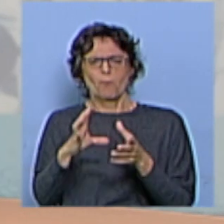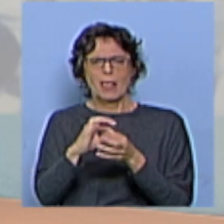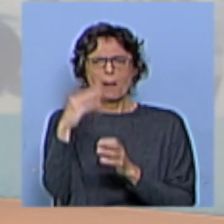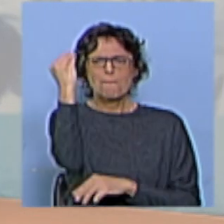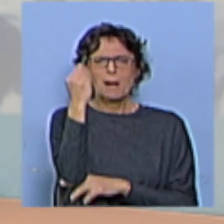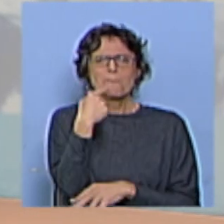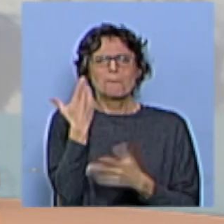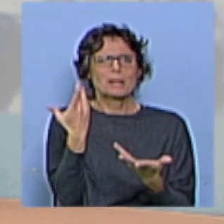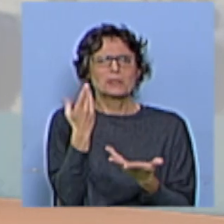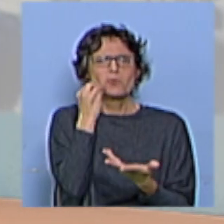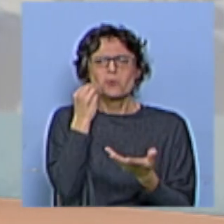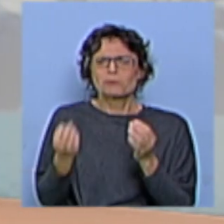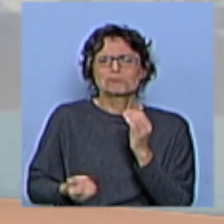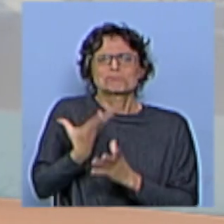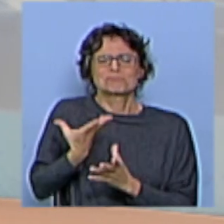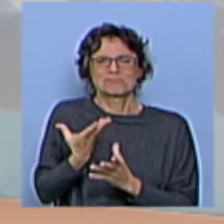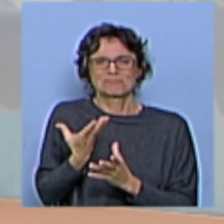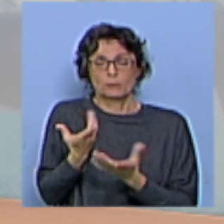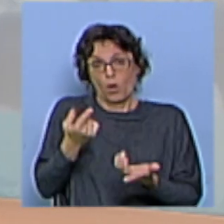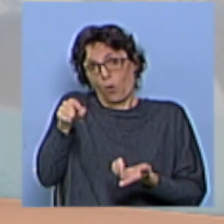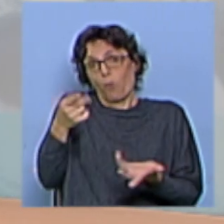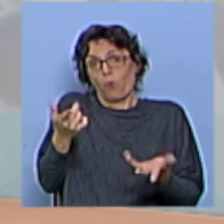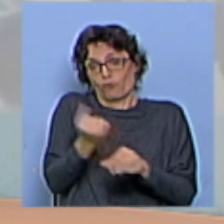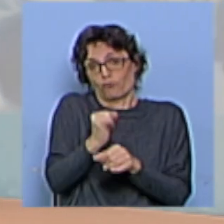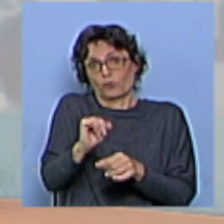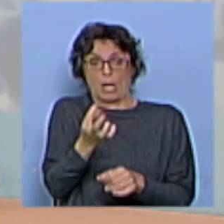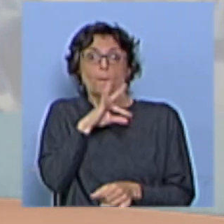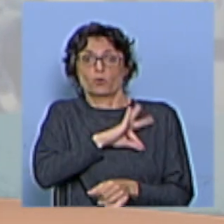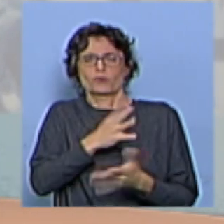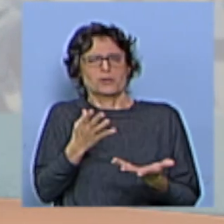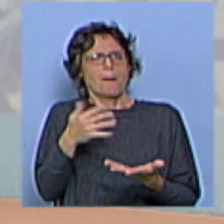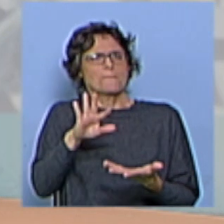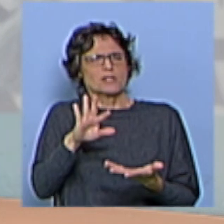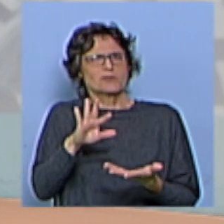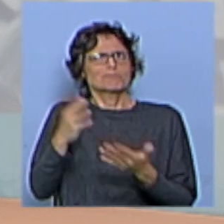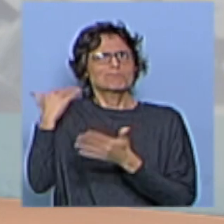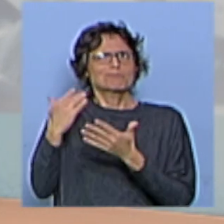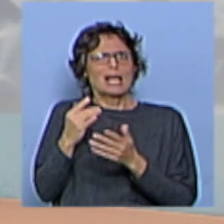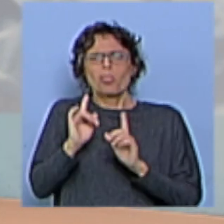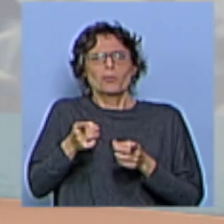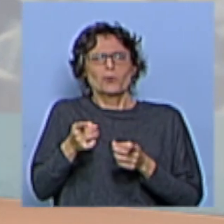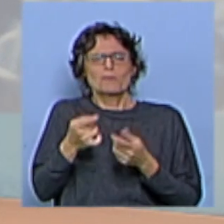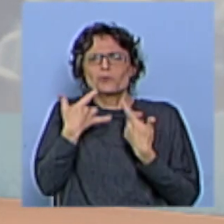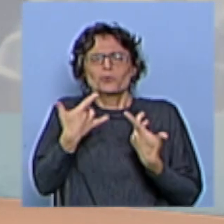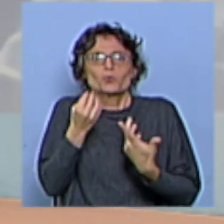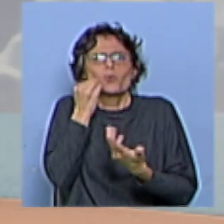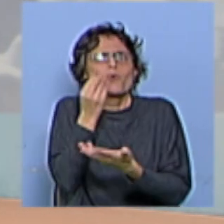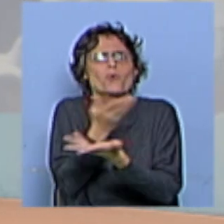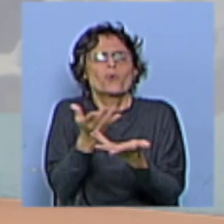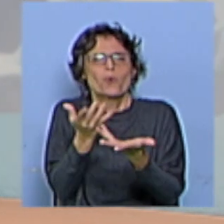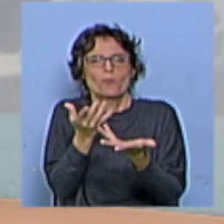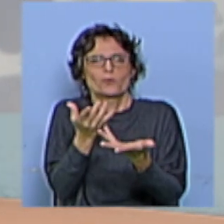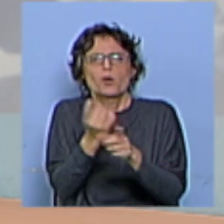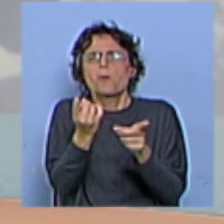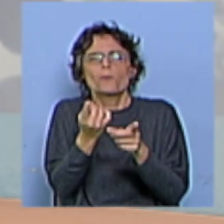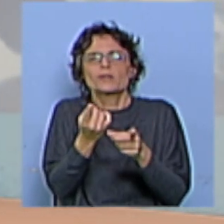profissionalmente está muito ligada a tudo isto. O que é que um dia lhe despertou de interesse, não é? O